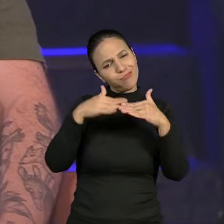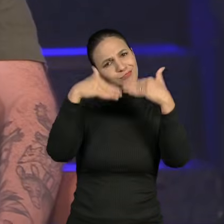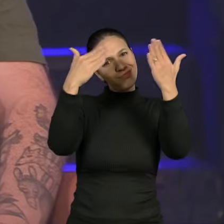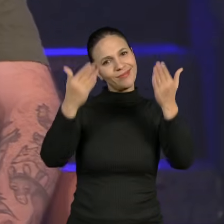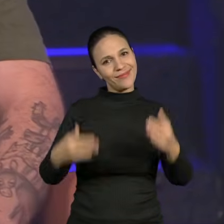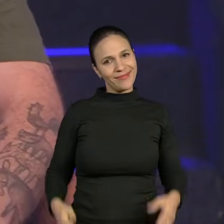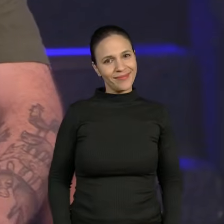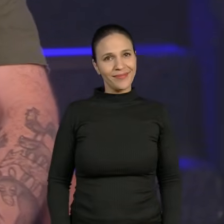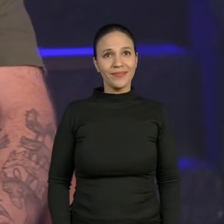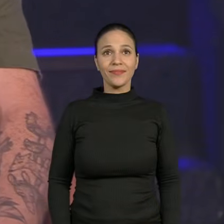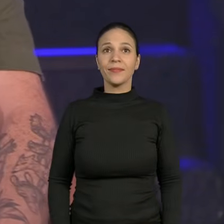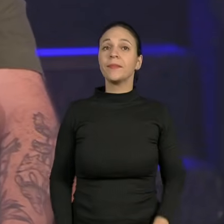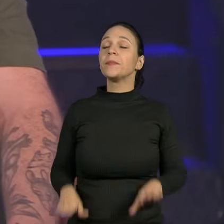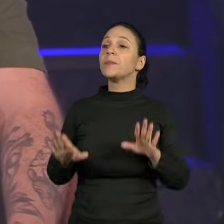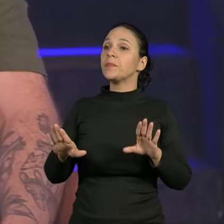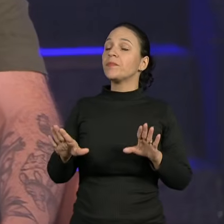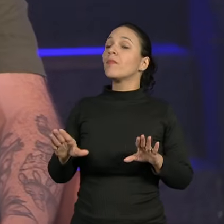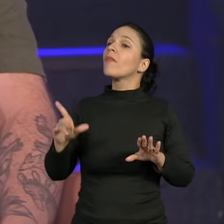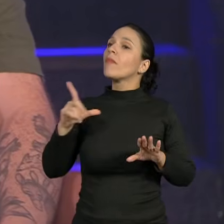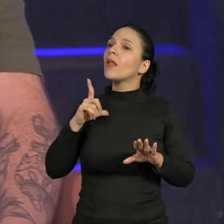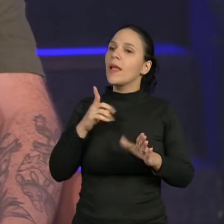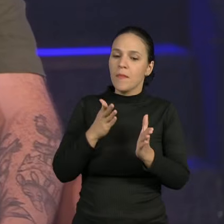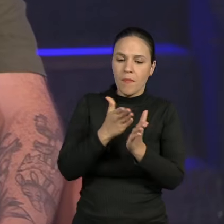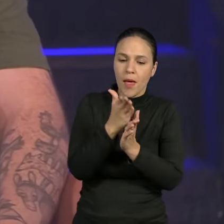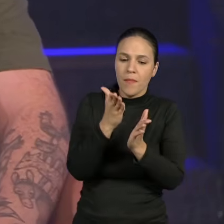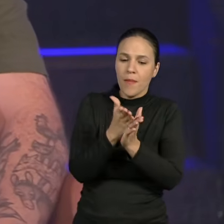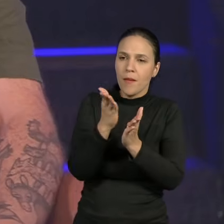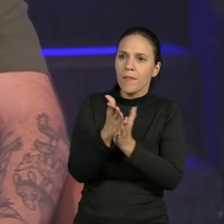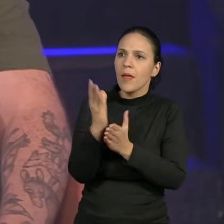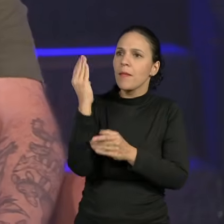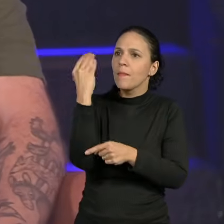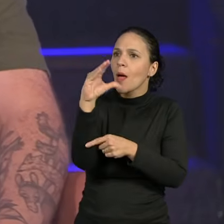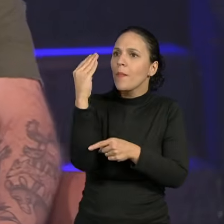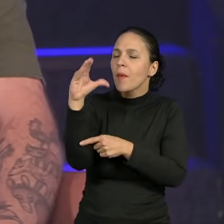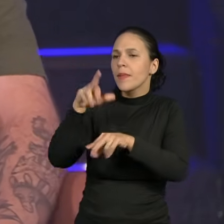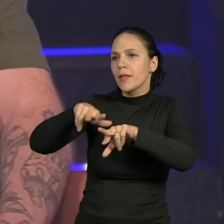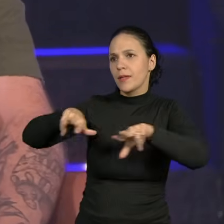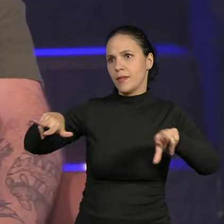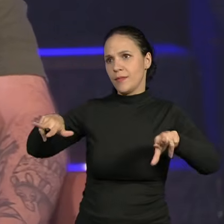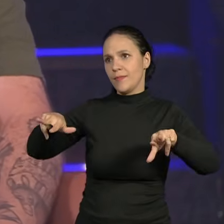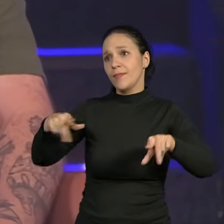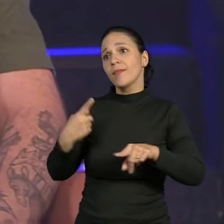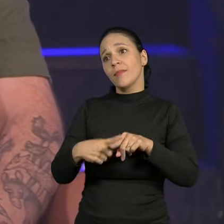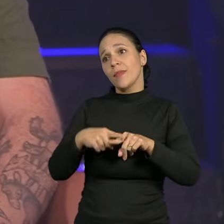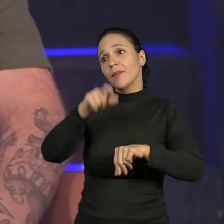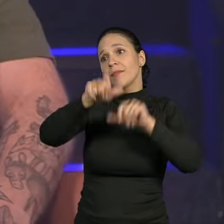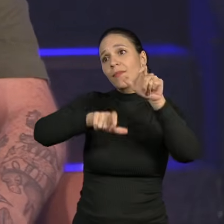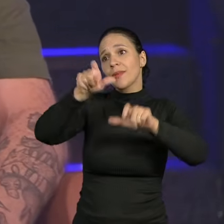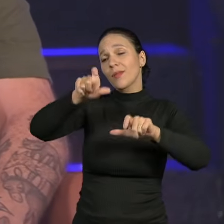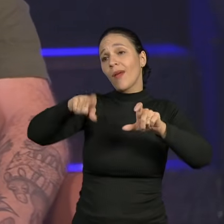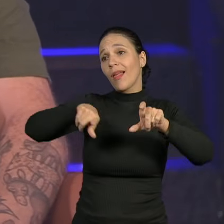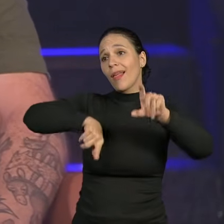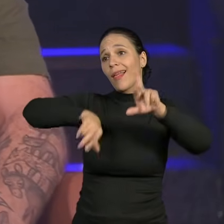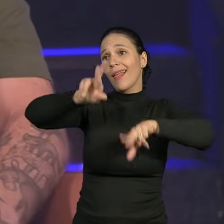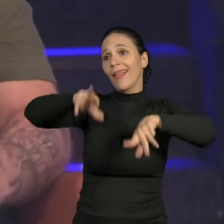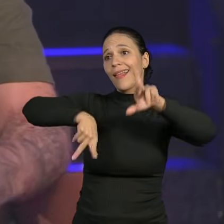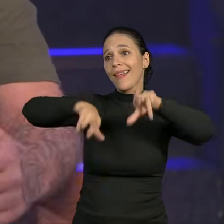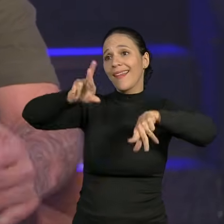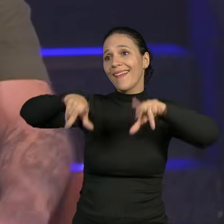gente procura diversificar o conteúdo o máximo possível, sabendo que as pessoas são indivíduos, cada um com